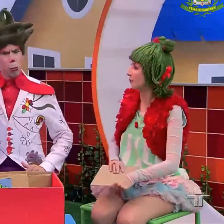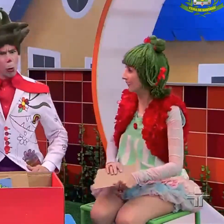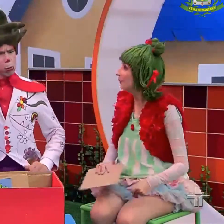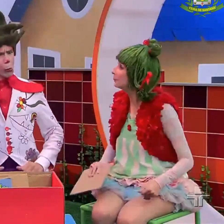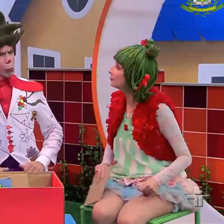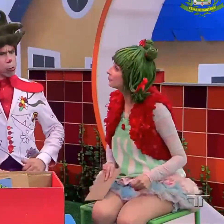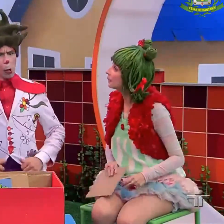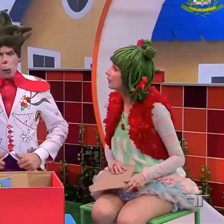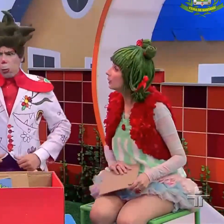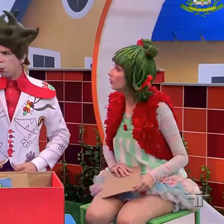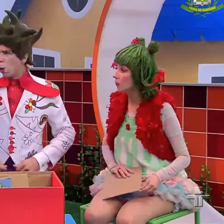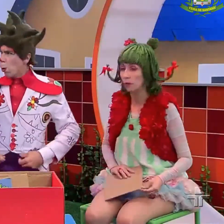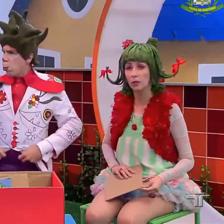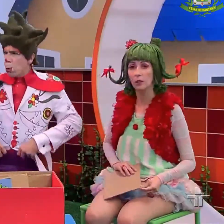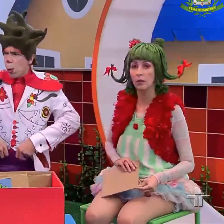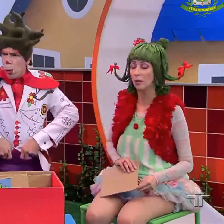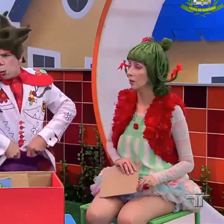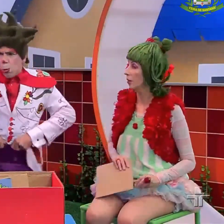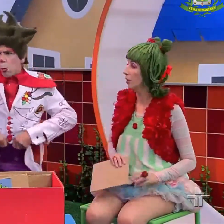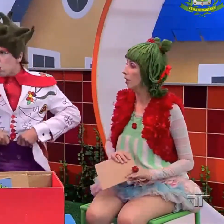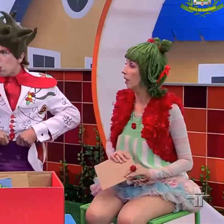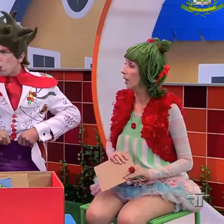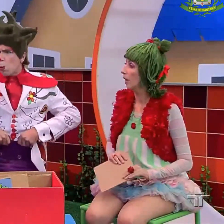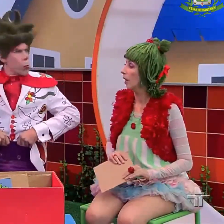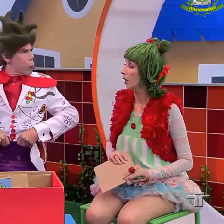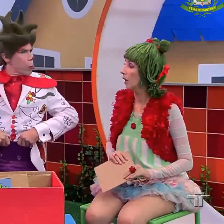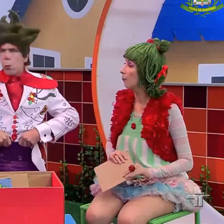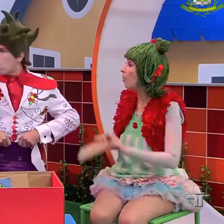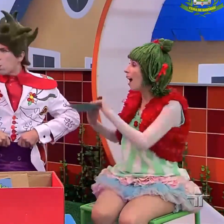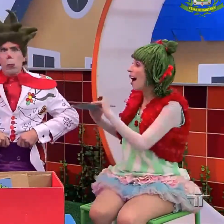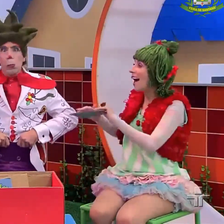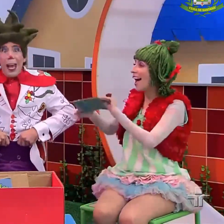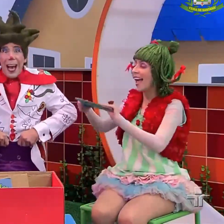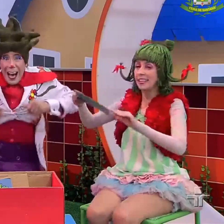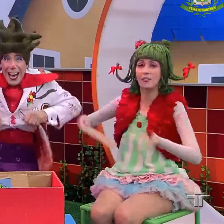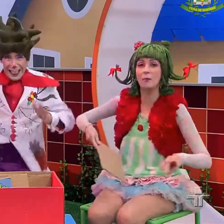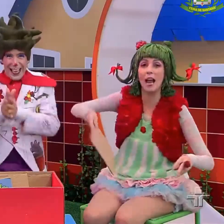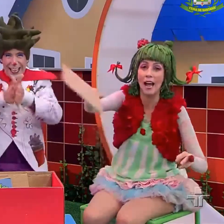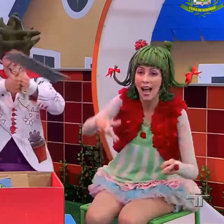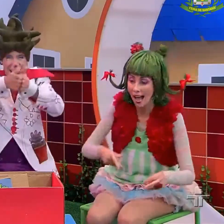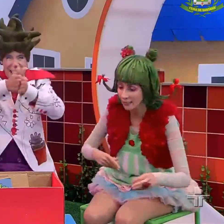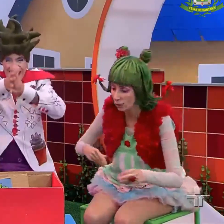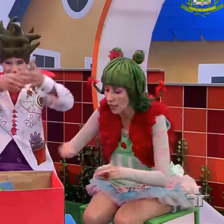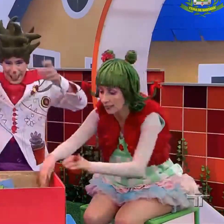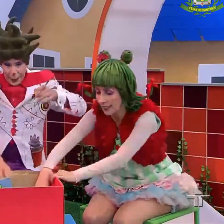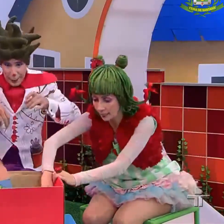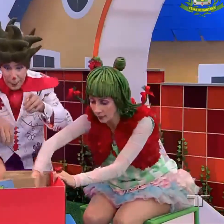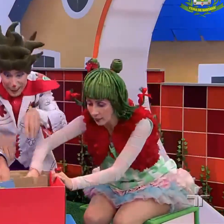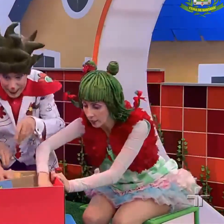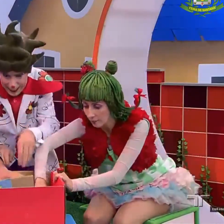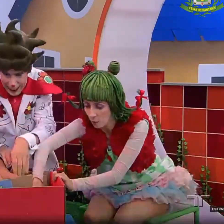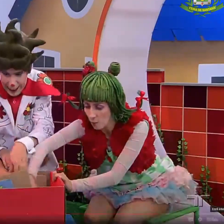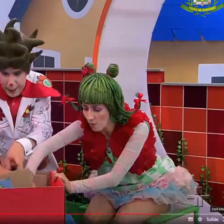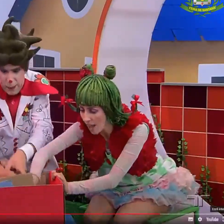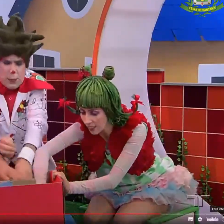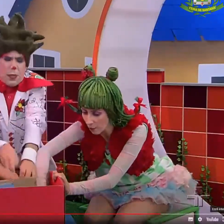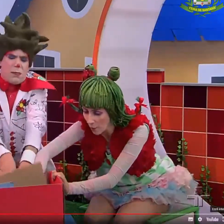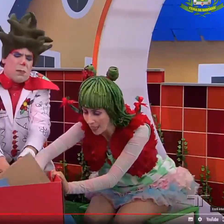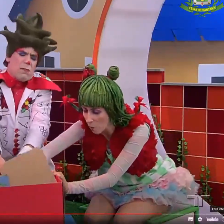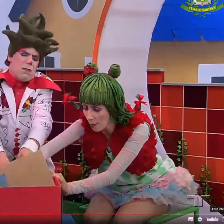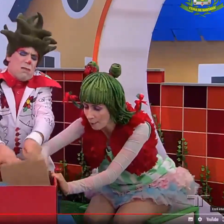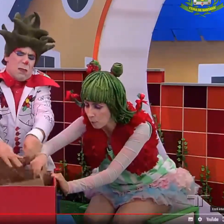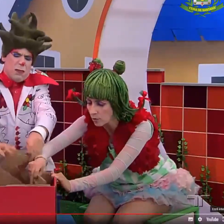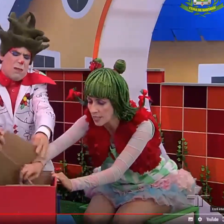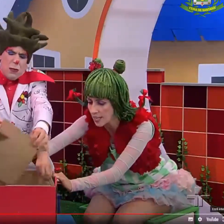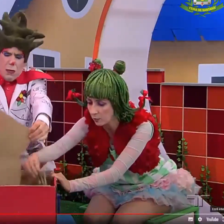Bom, mas peraí, agora é a sua vez de inventar a história. Então vamos lá. Vamos, A história deixa eu pegar aqui a sua Vamos história. ver, eu vou